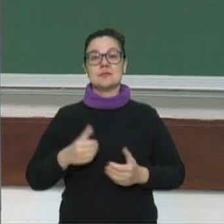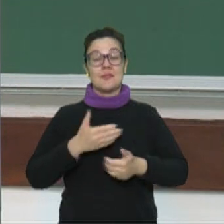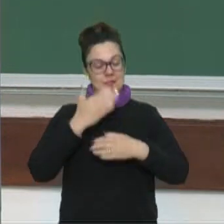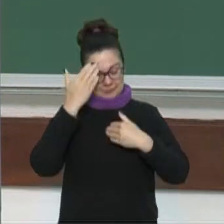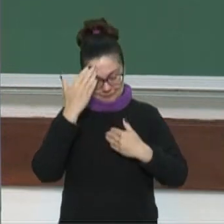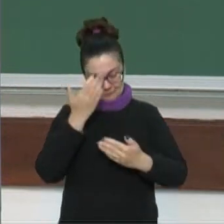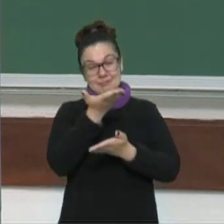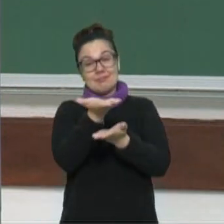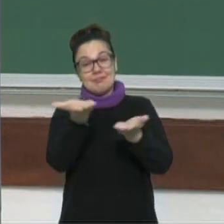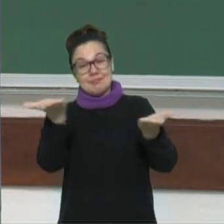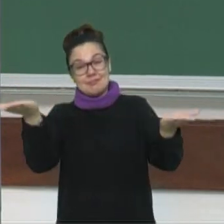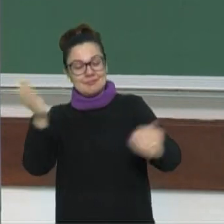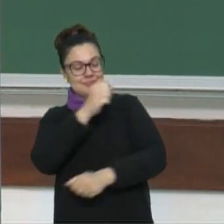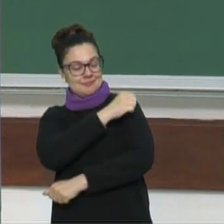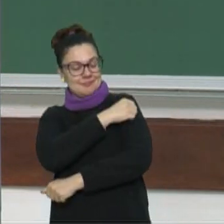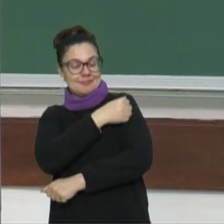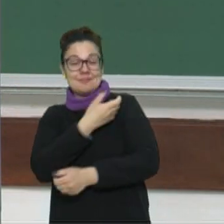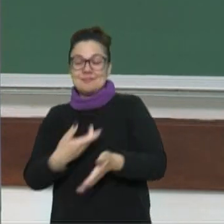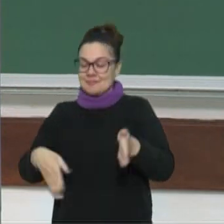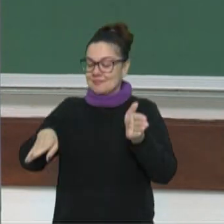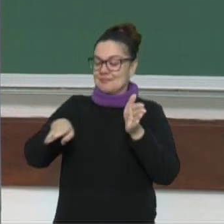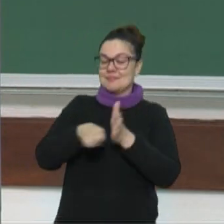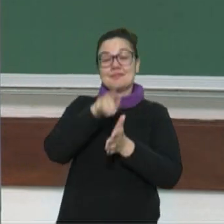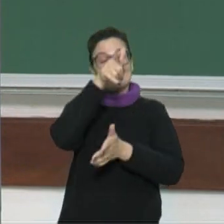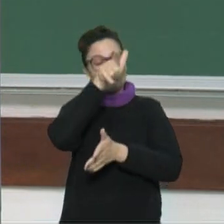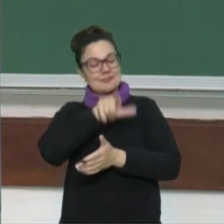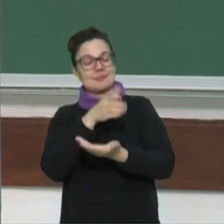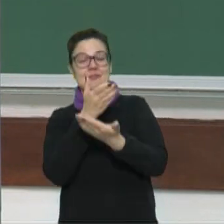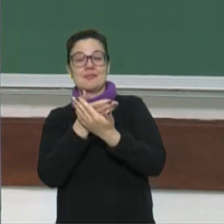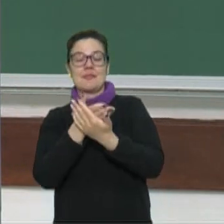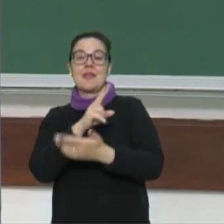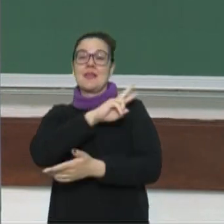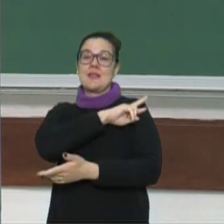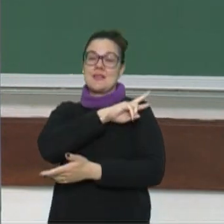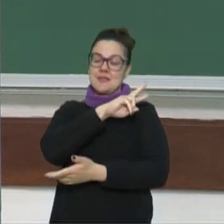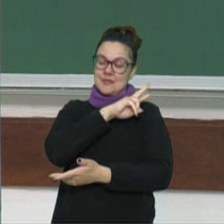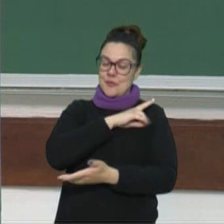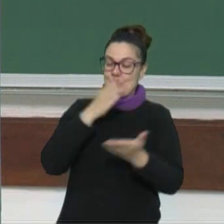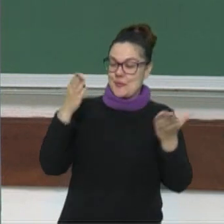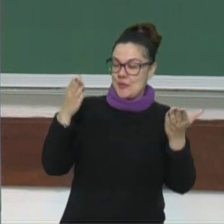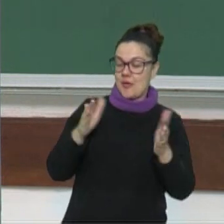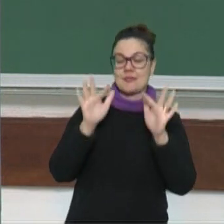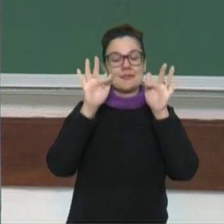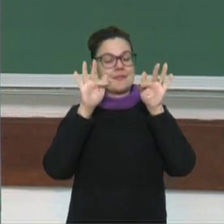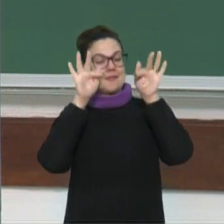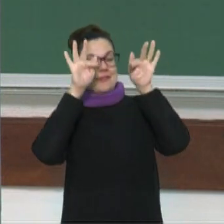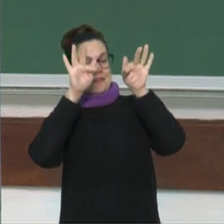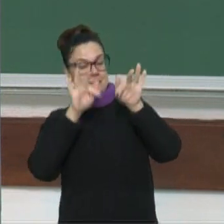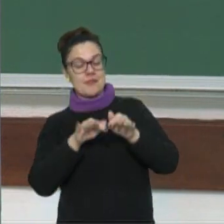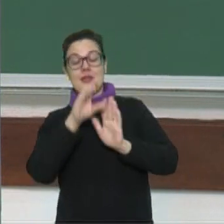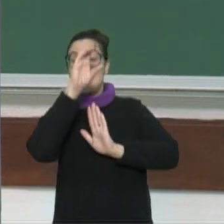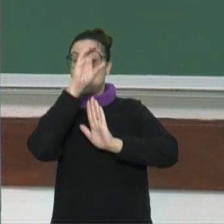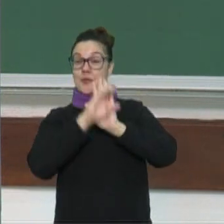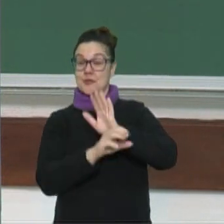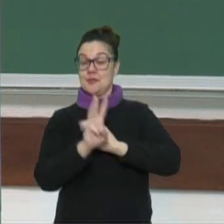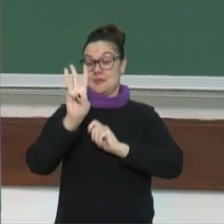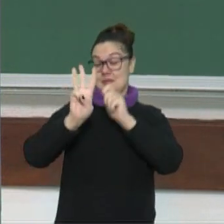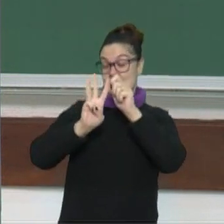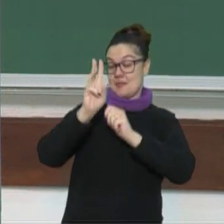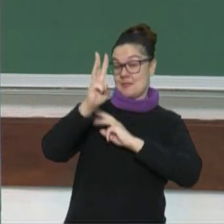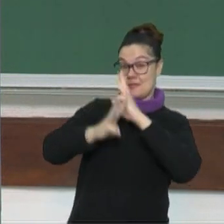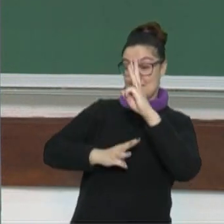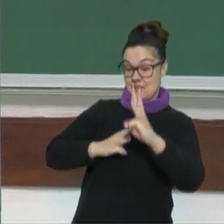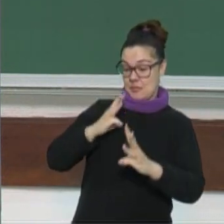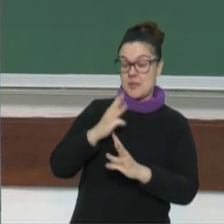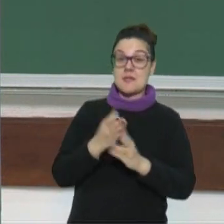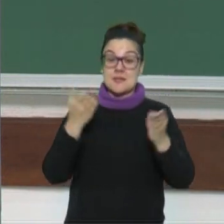Saudações, alunos! Estamos aqui para mais uma aula de segundo ano de ensino médio, terminando aí o nosso conteúdo de terceiro trimestre.